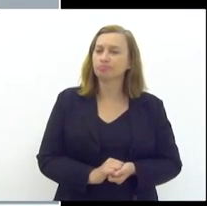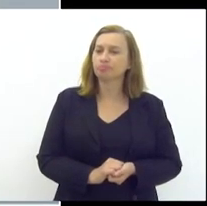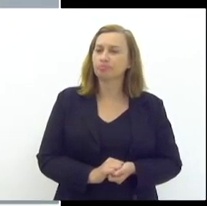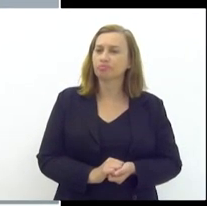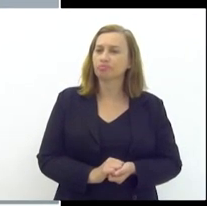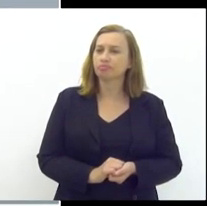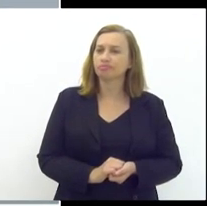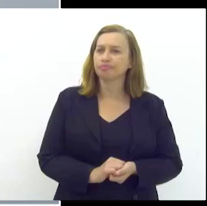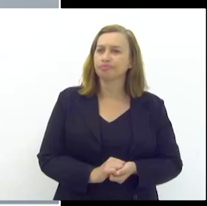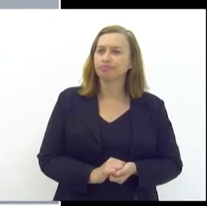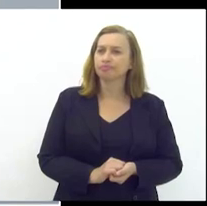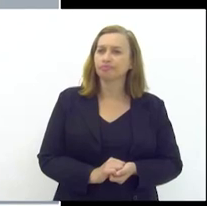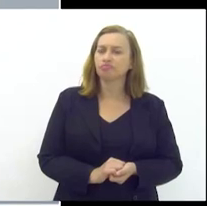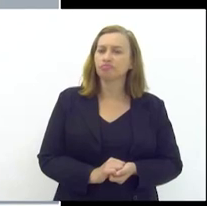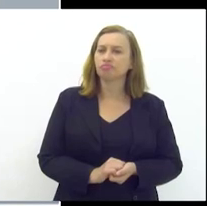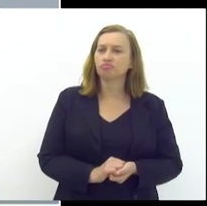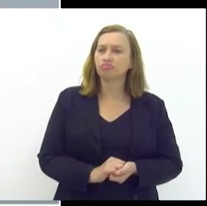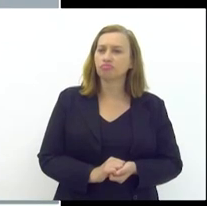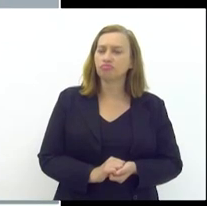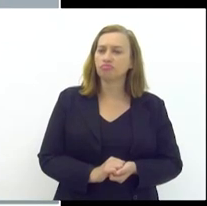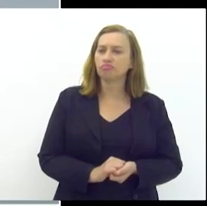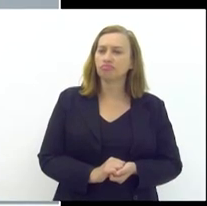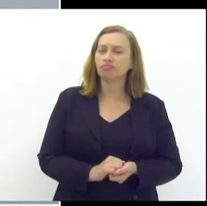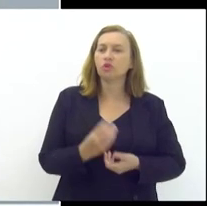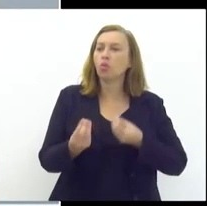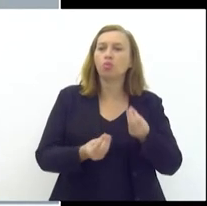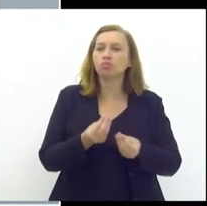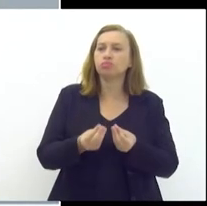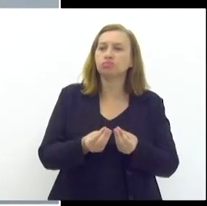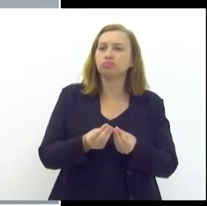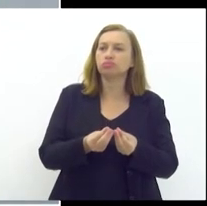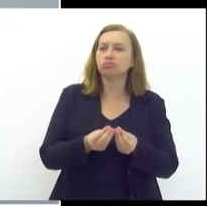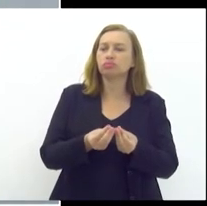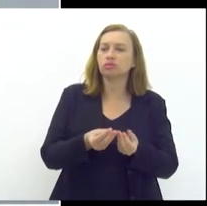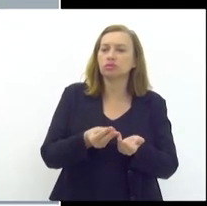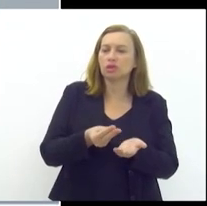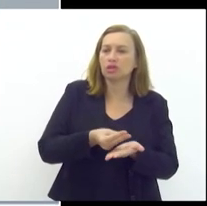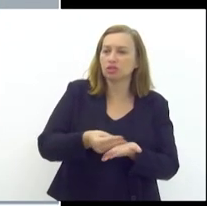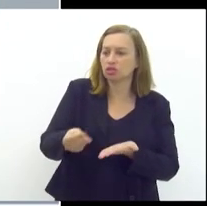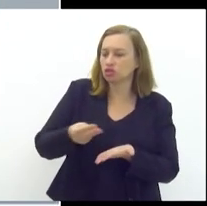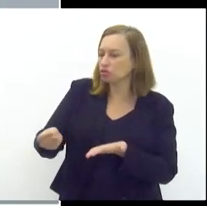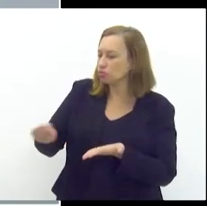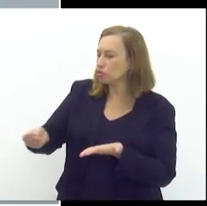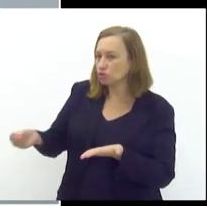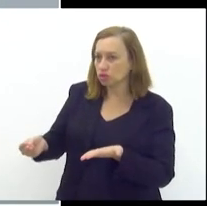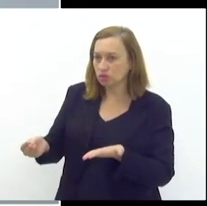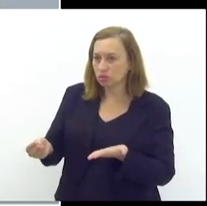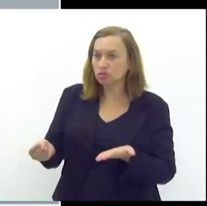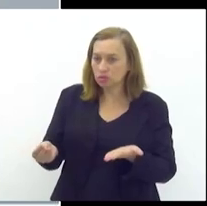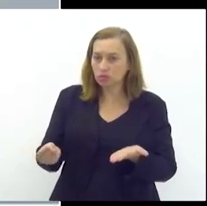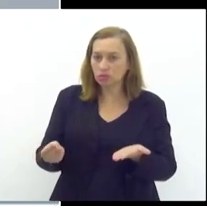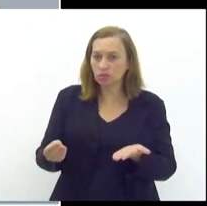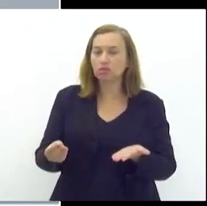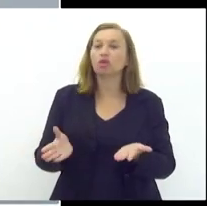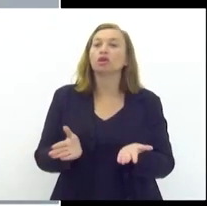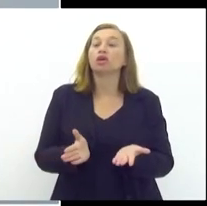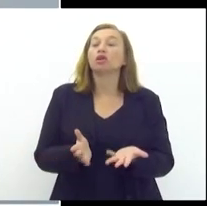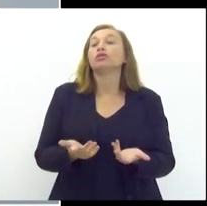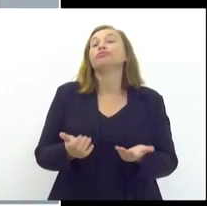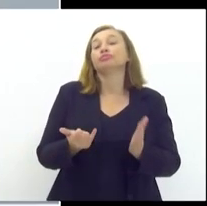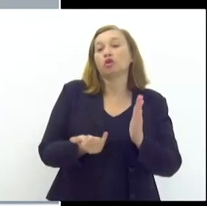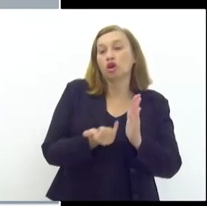Como será a distribuição é a compensação do Imposto seletivo